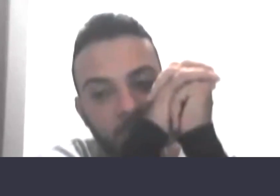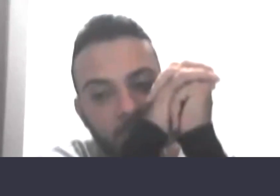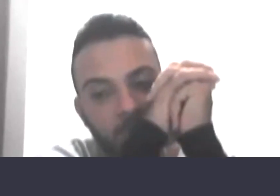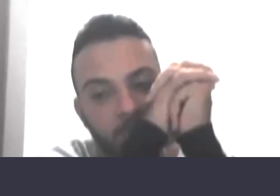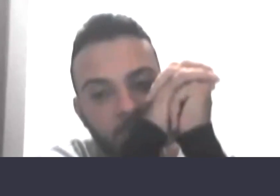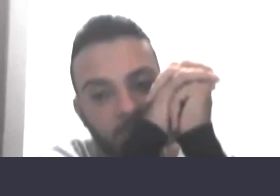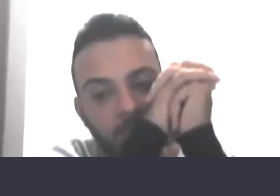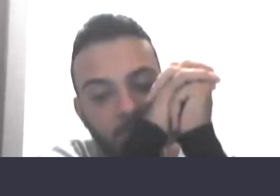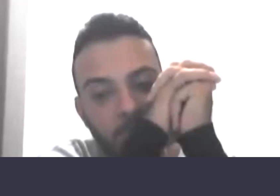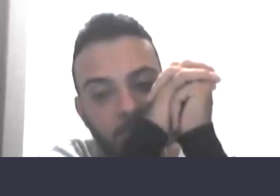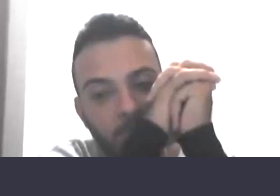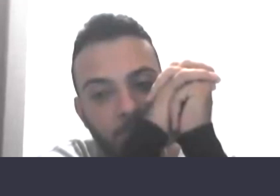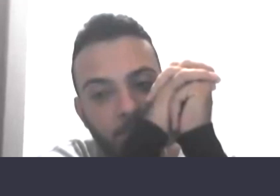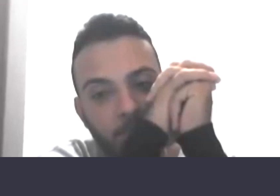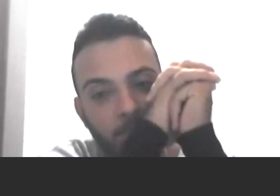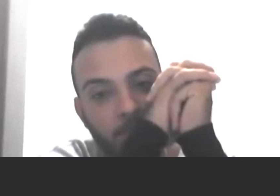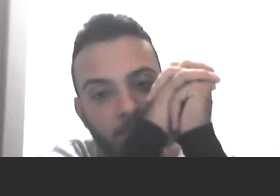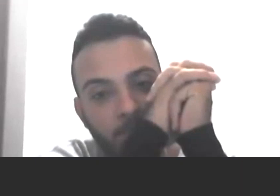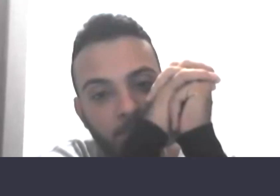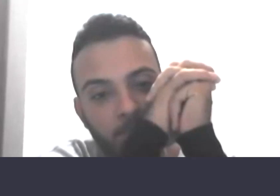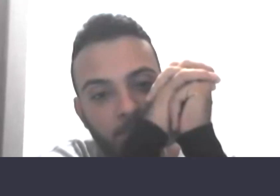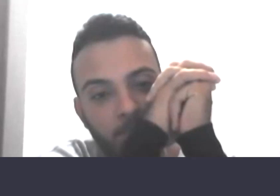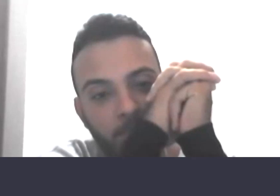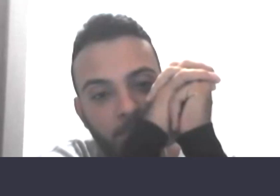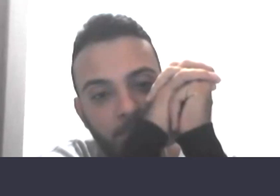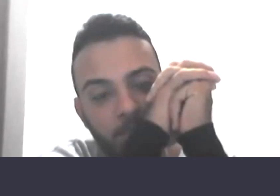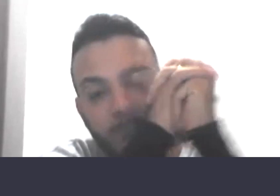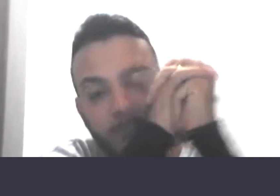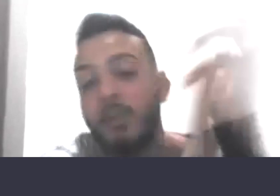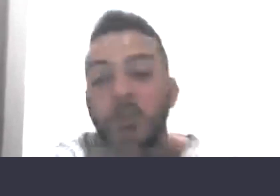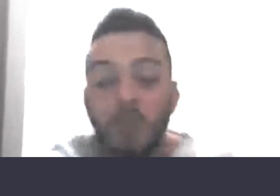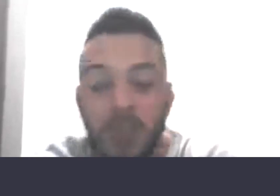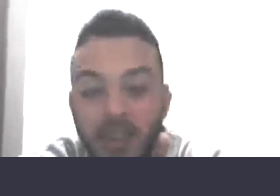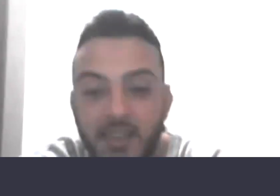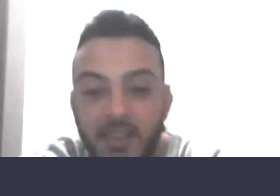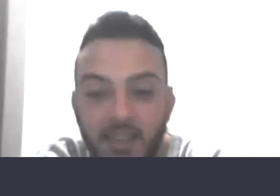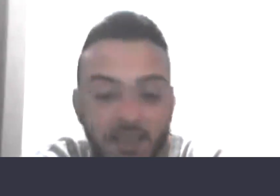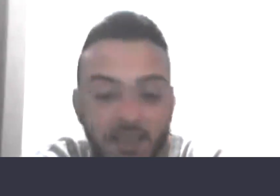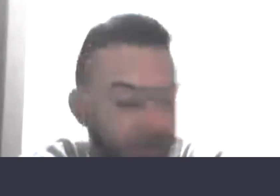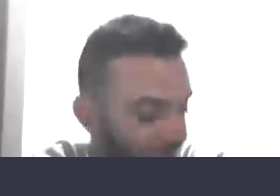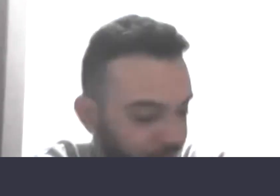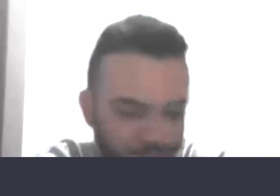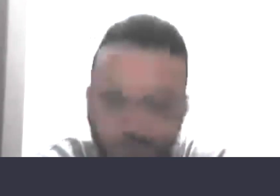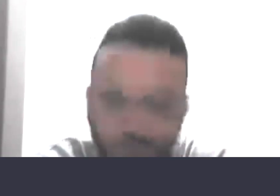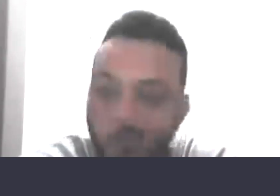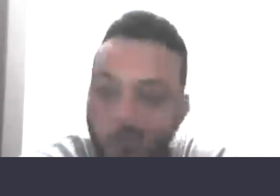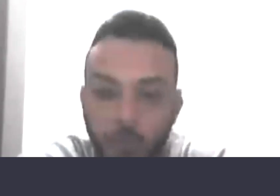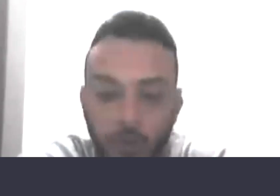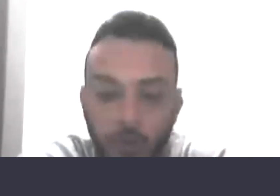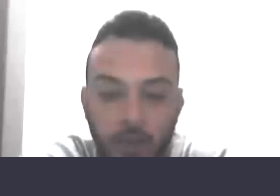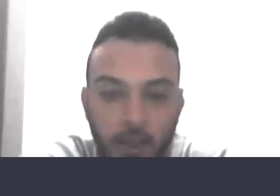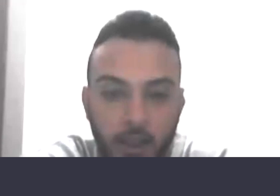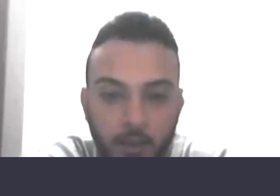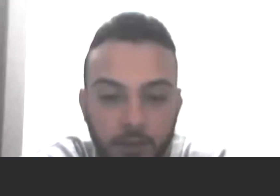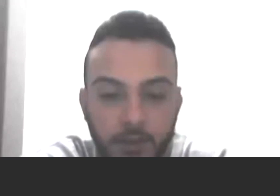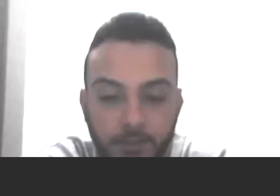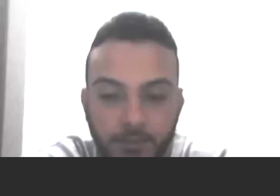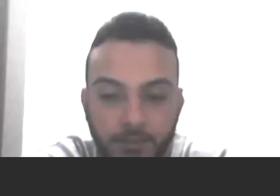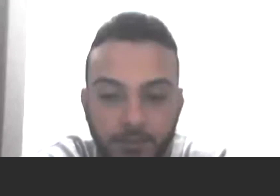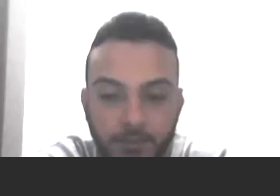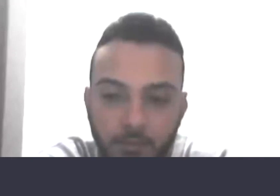ter uma noção de tudo, né? É verdade. É por isso que é uma agronomia. Um pouquinho de